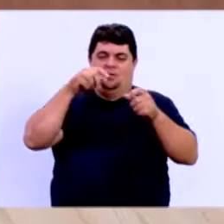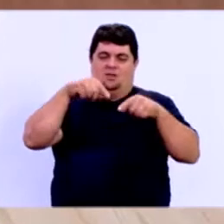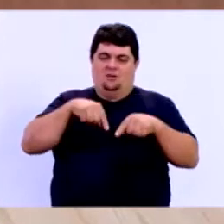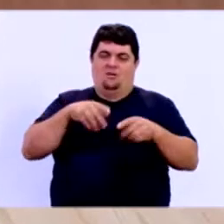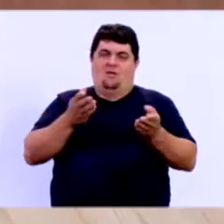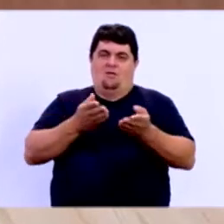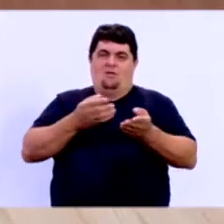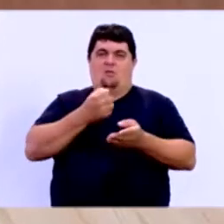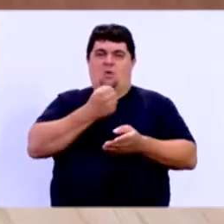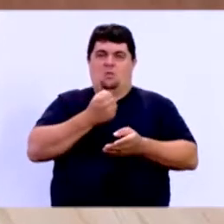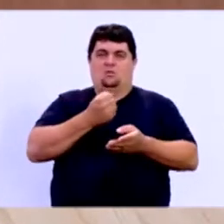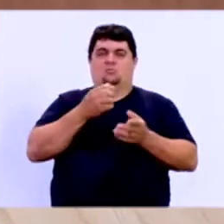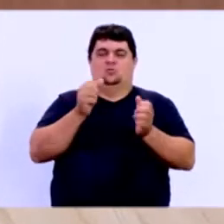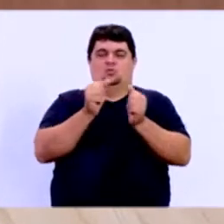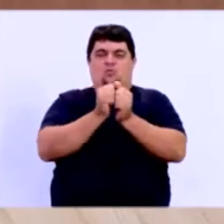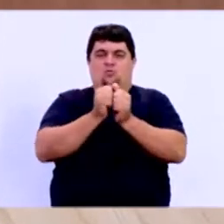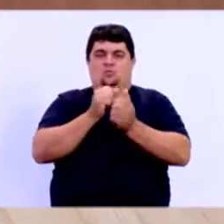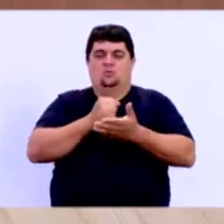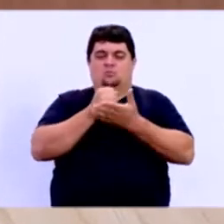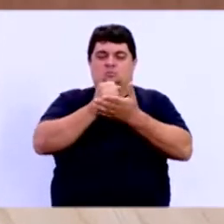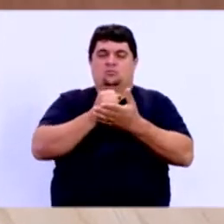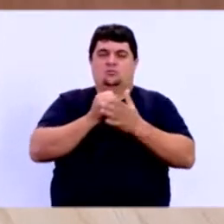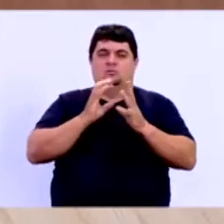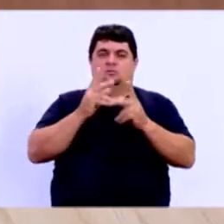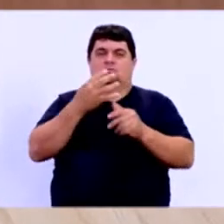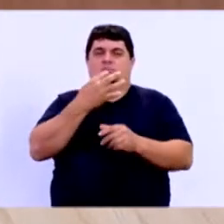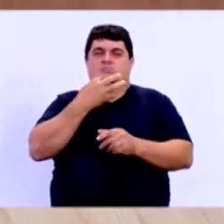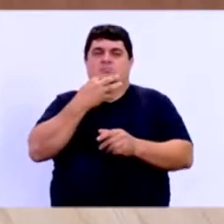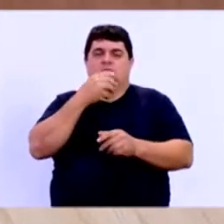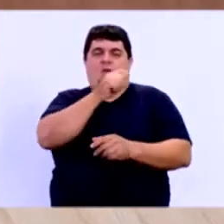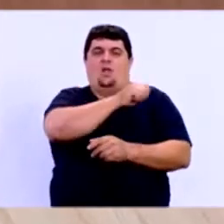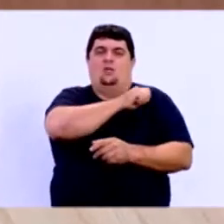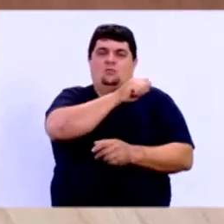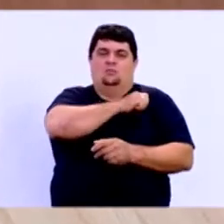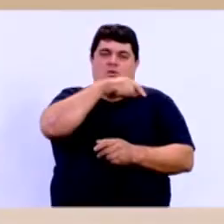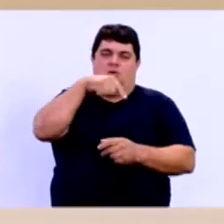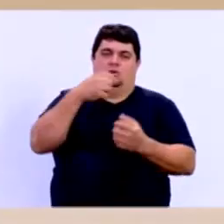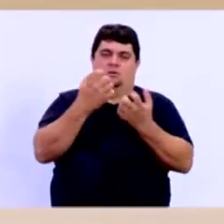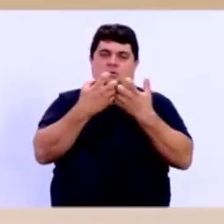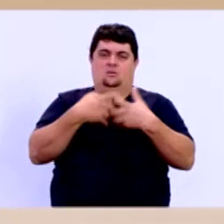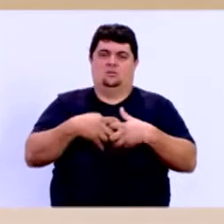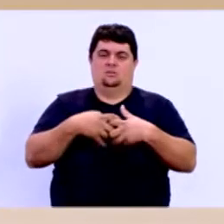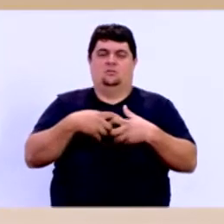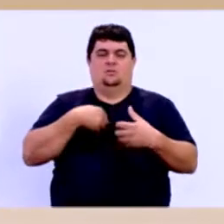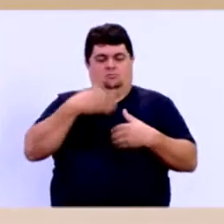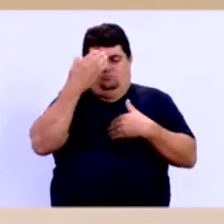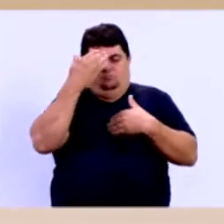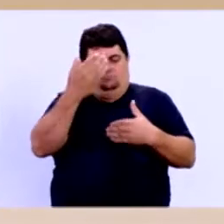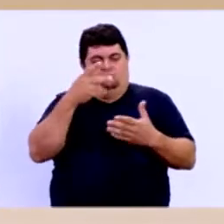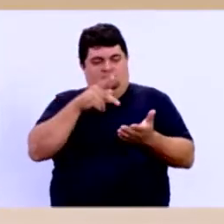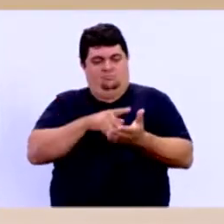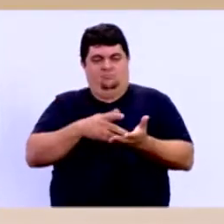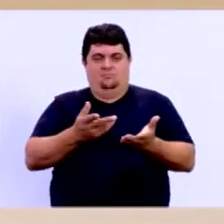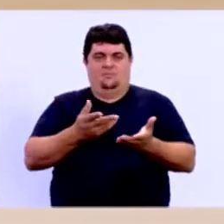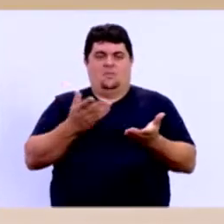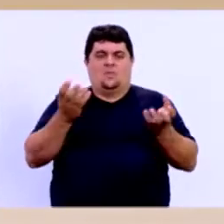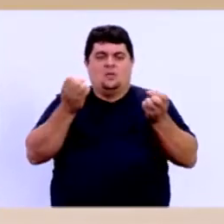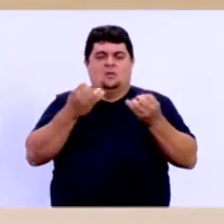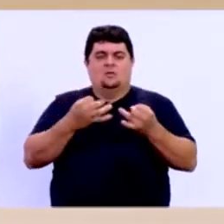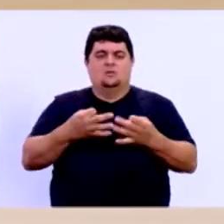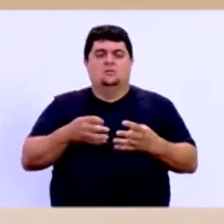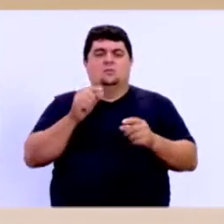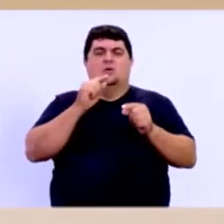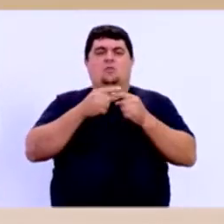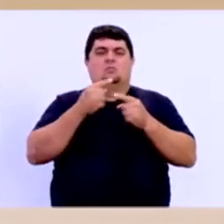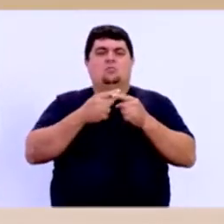desse programa, contribuindo aí para o conhecimento dos alunos aqui do IFRA. Perfeito, nós que agradecemos, professor. E vamos falar um pouquinho sobre